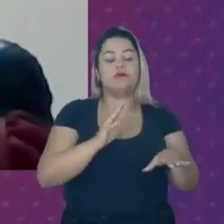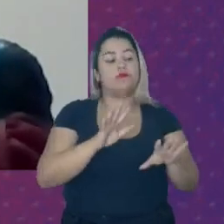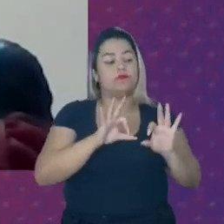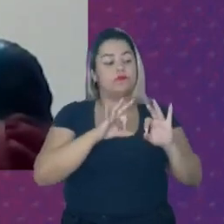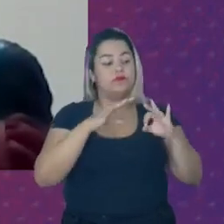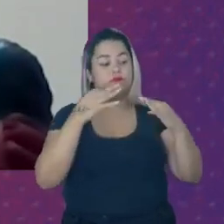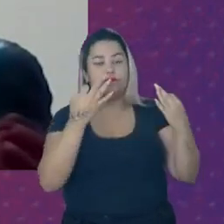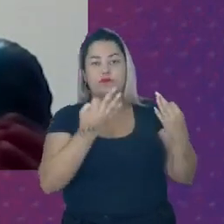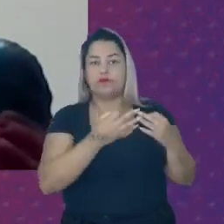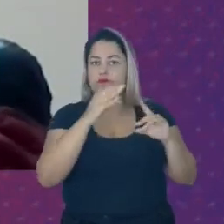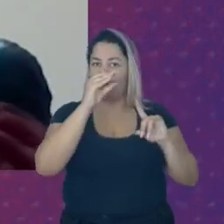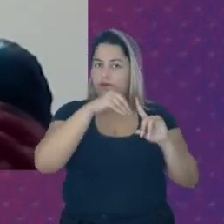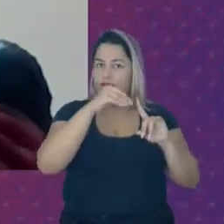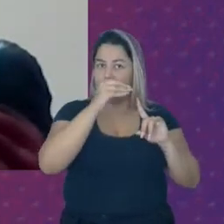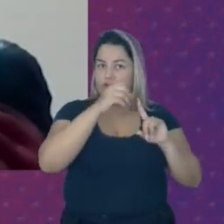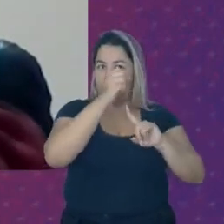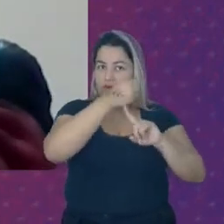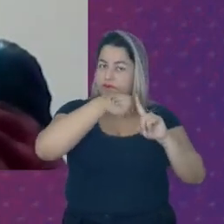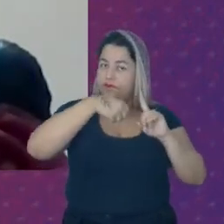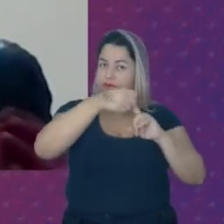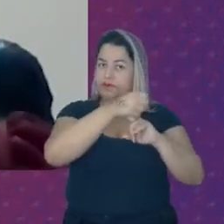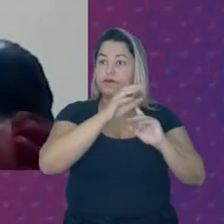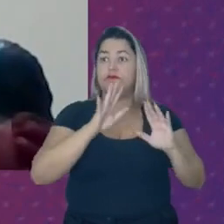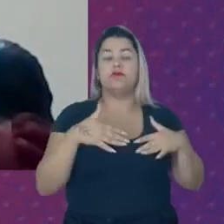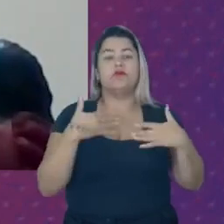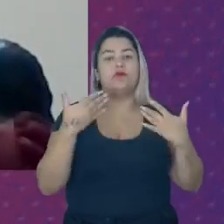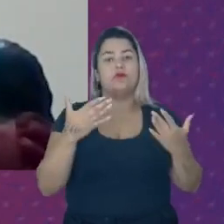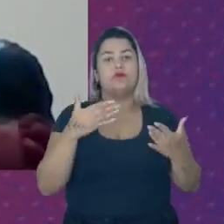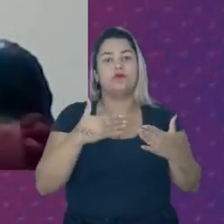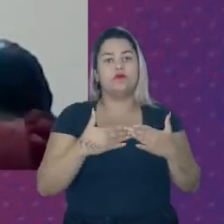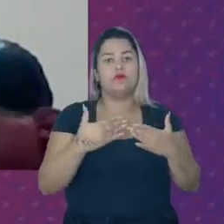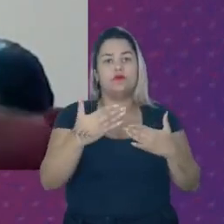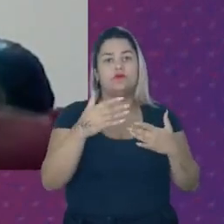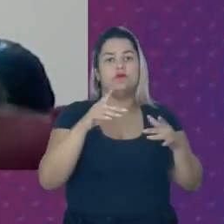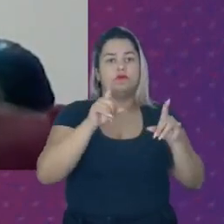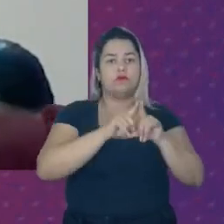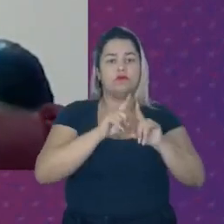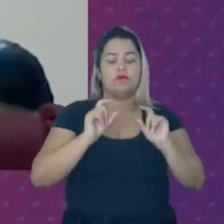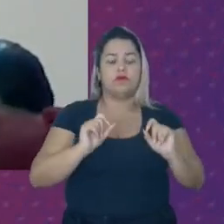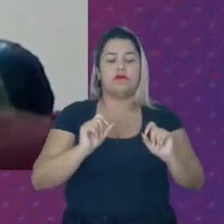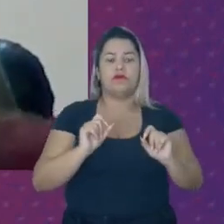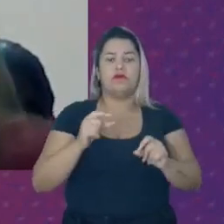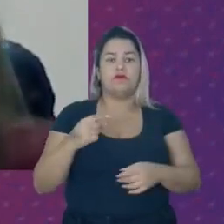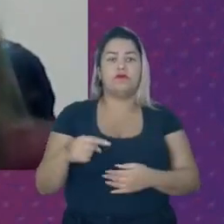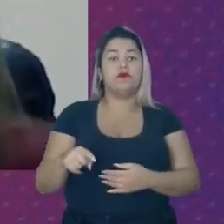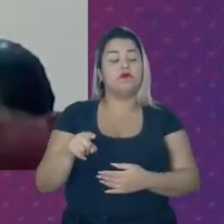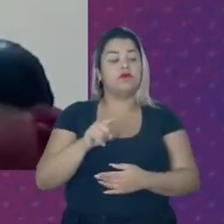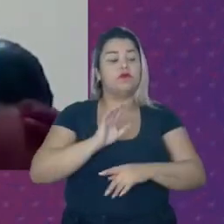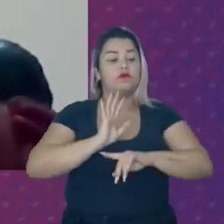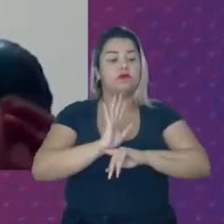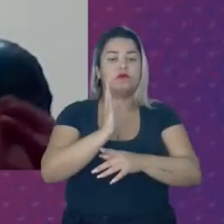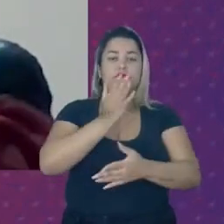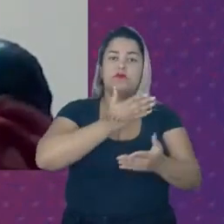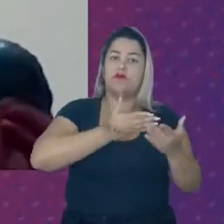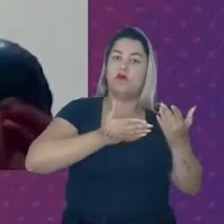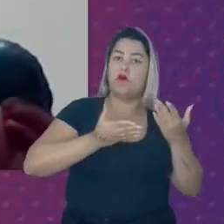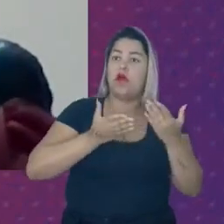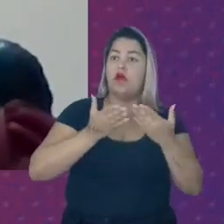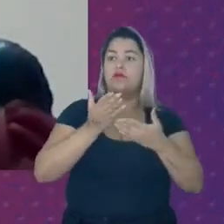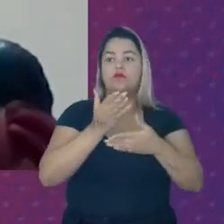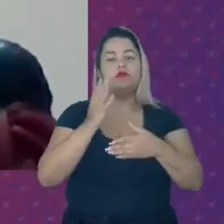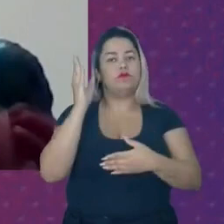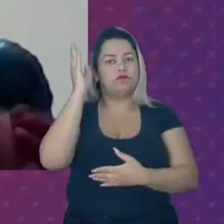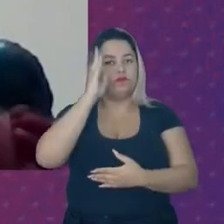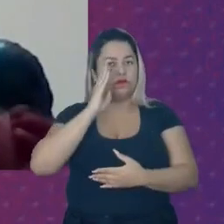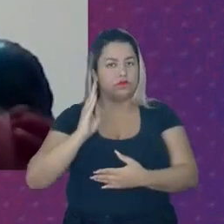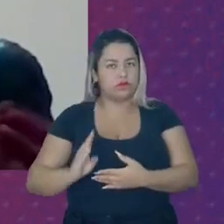em vulnerabilidade social. Então, durante o período em que vigorou no Brasil o Auxílio Brasil, não exigia